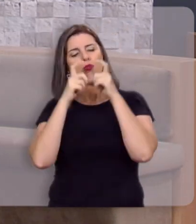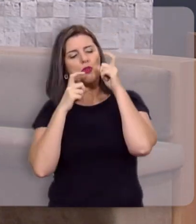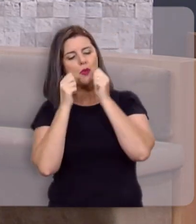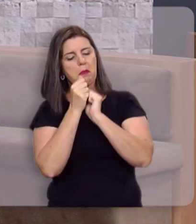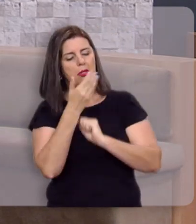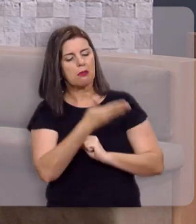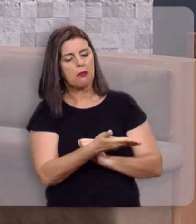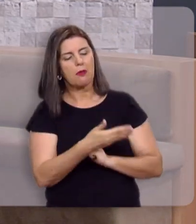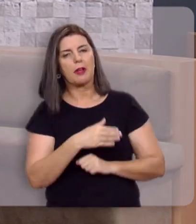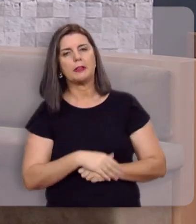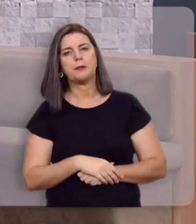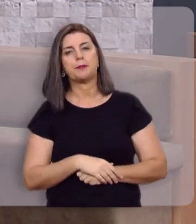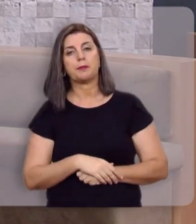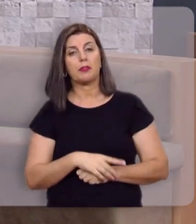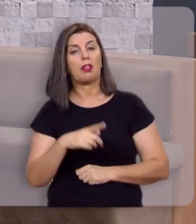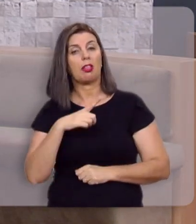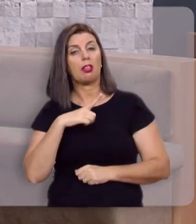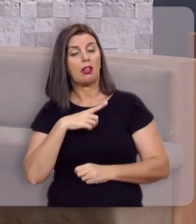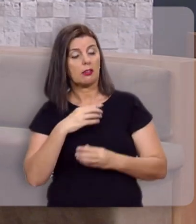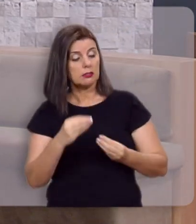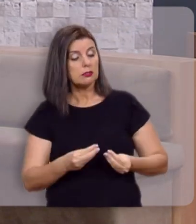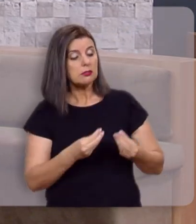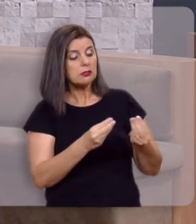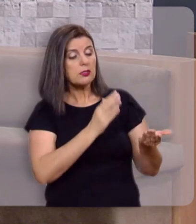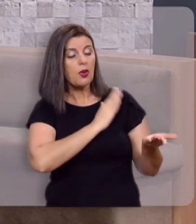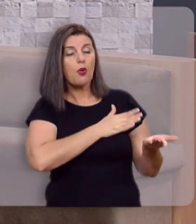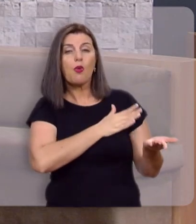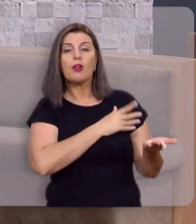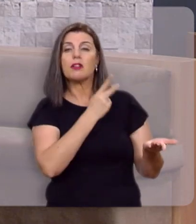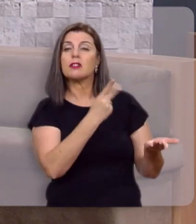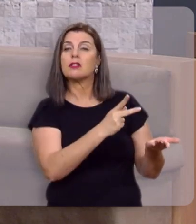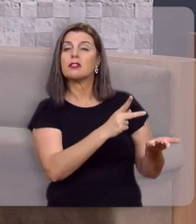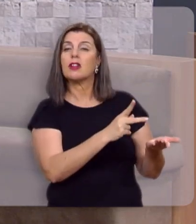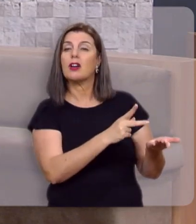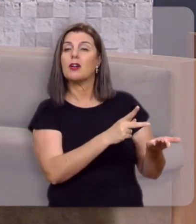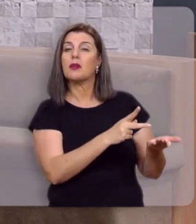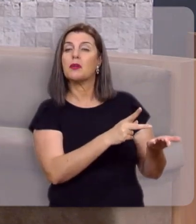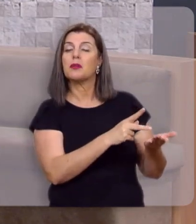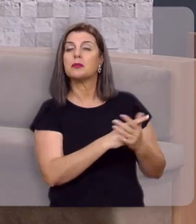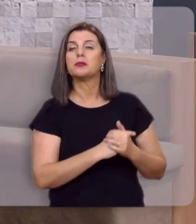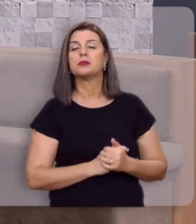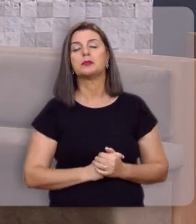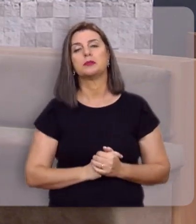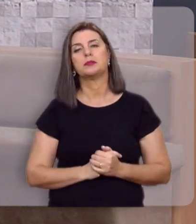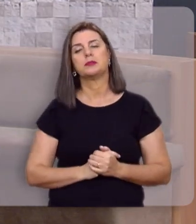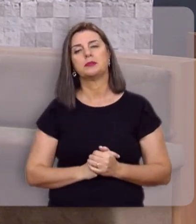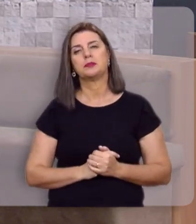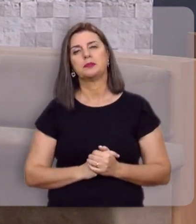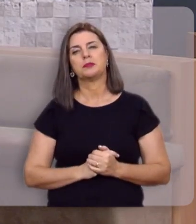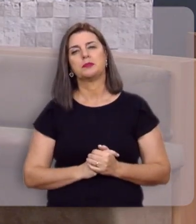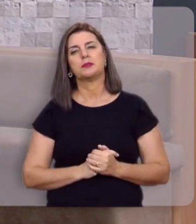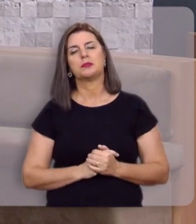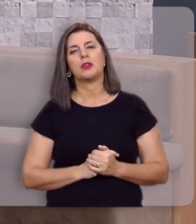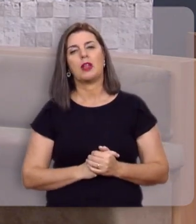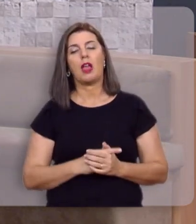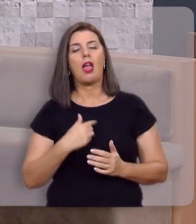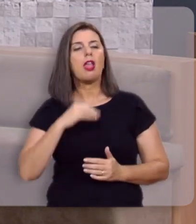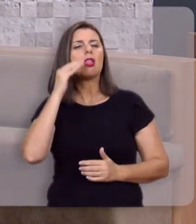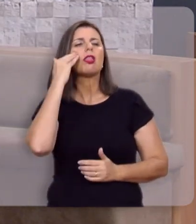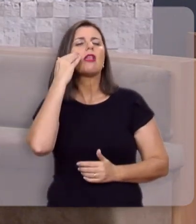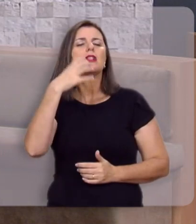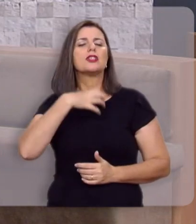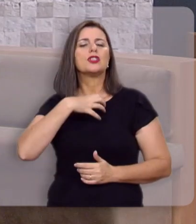com ele, que Deus tinha lançado o coração dele na miséria de Ezequias. E ele